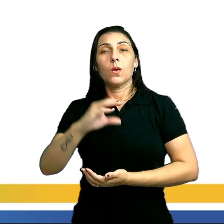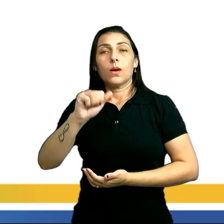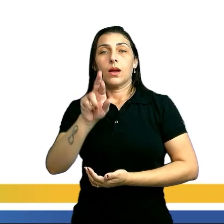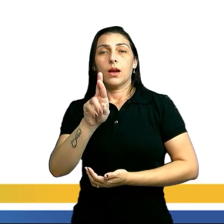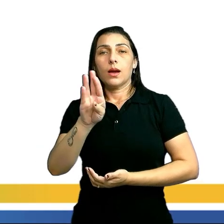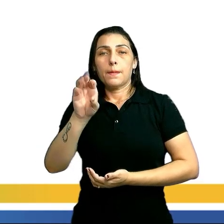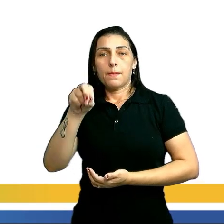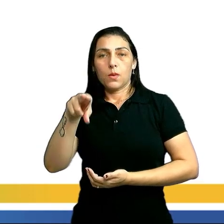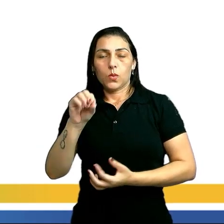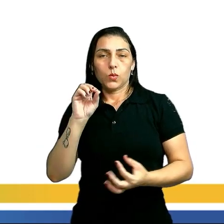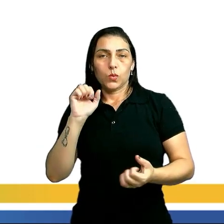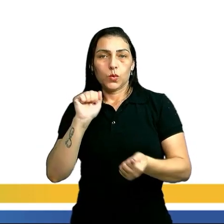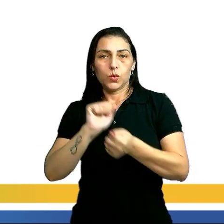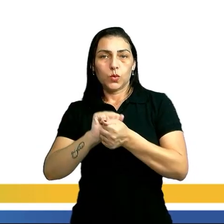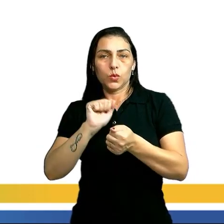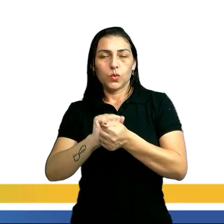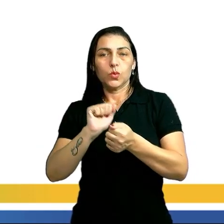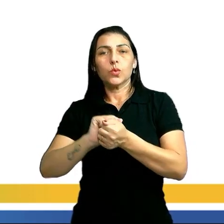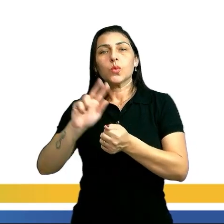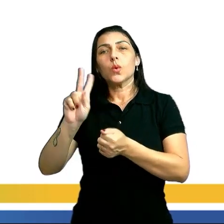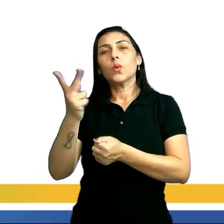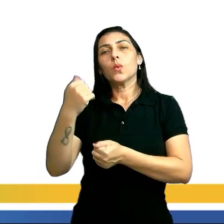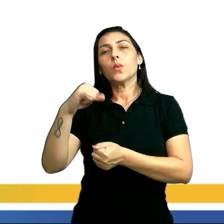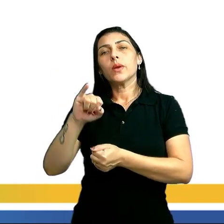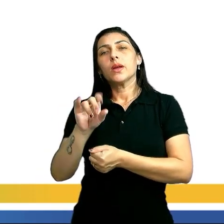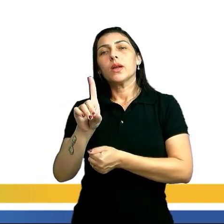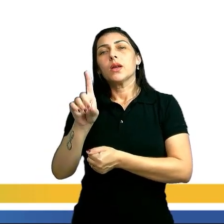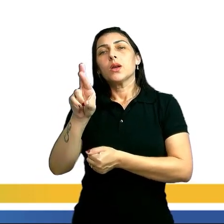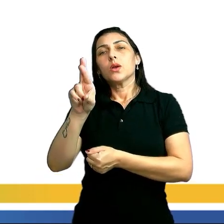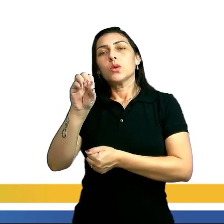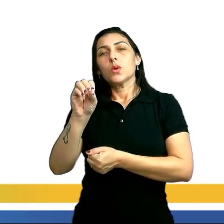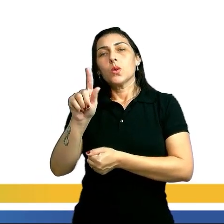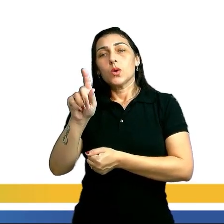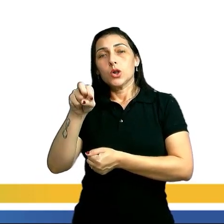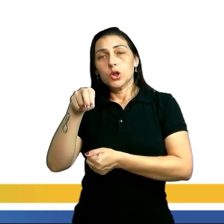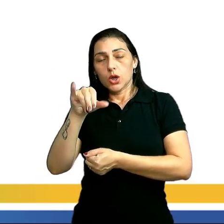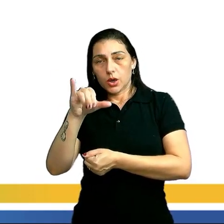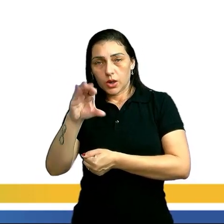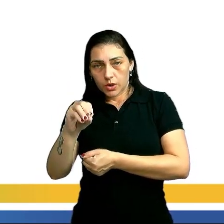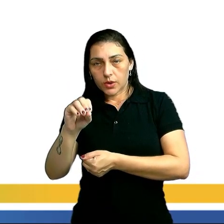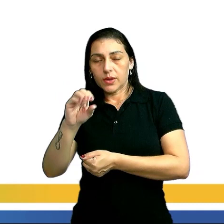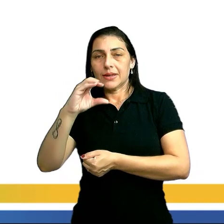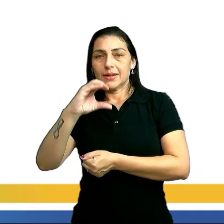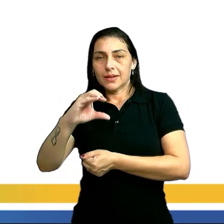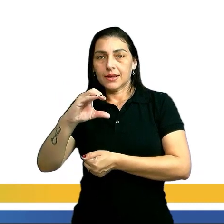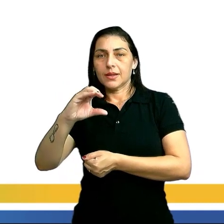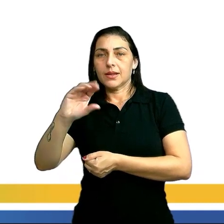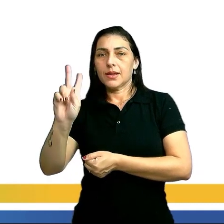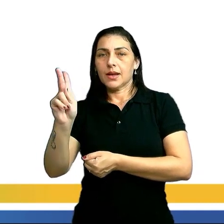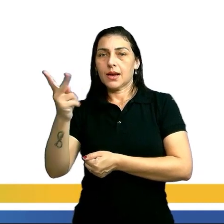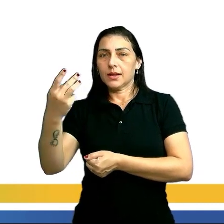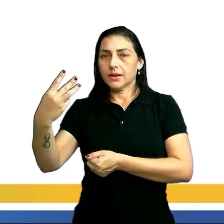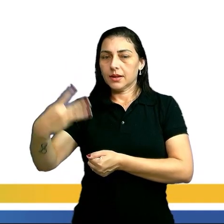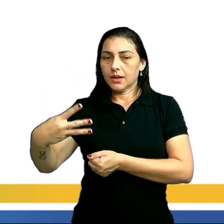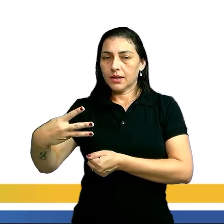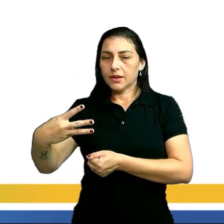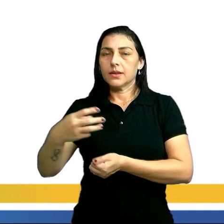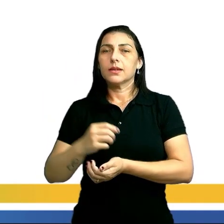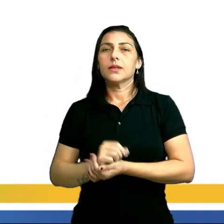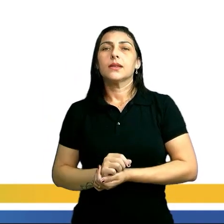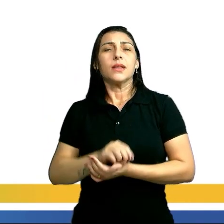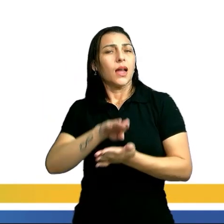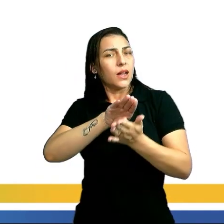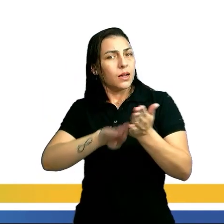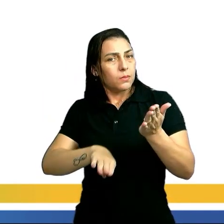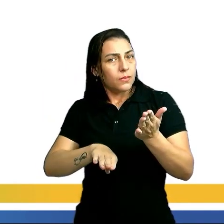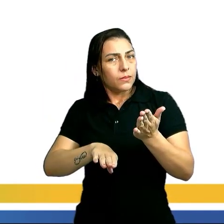carbono junto com hidrogênio, certo? Possivelmente 3 hidrogênios, CH3. Será que está